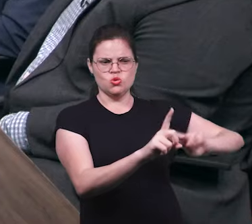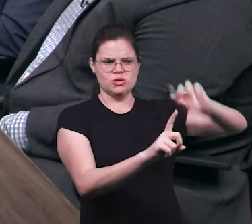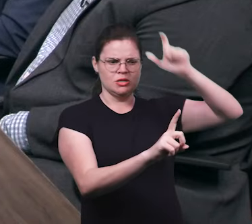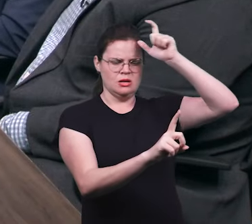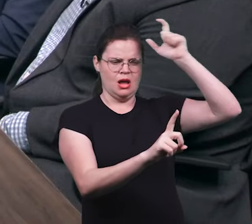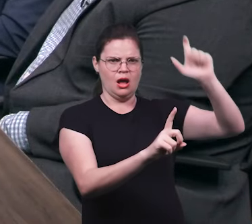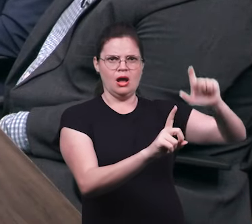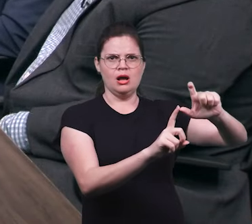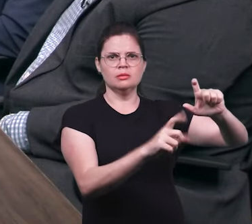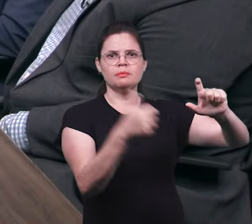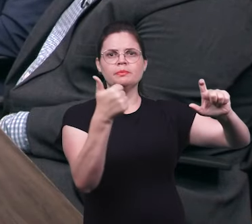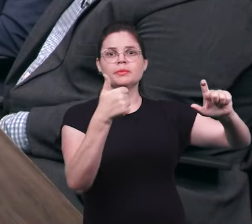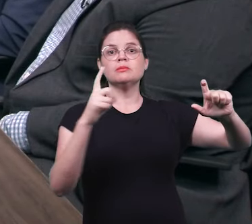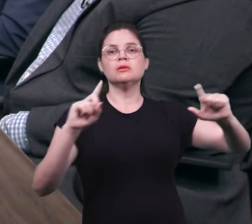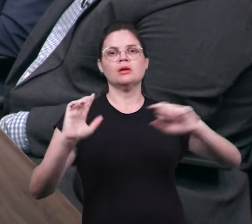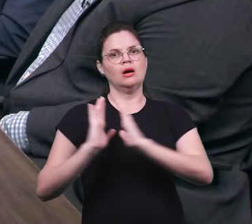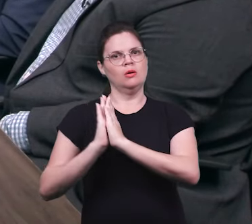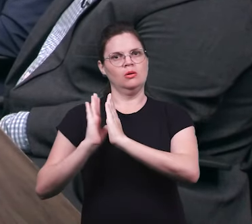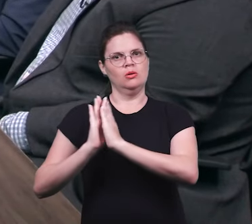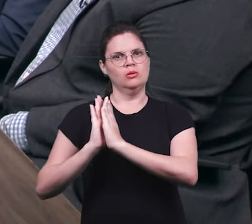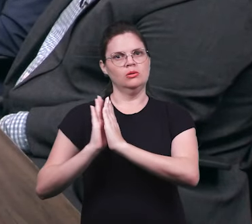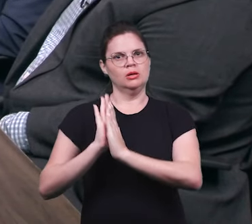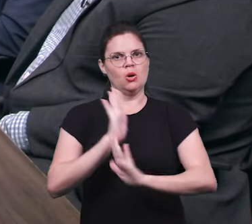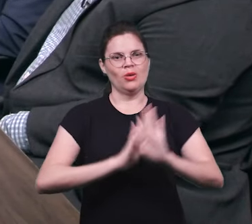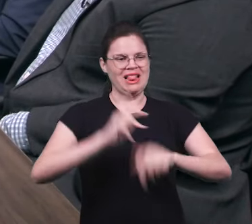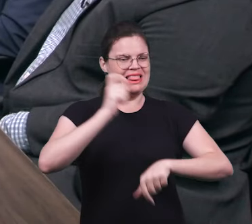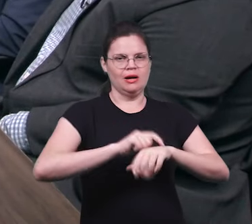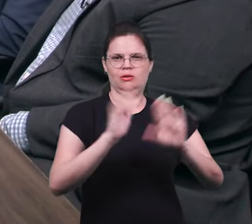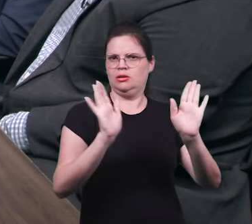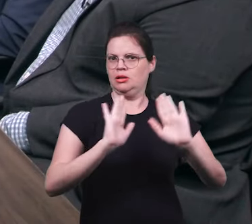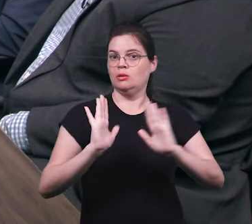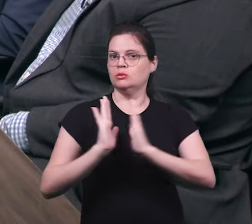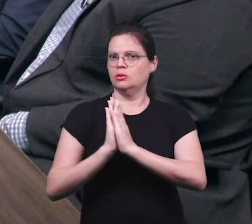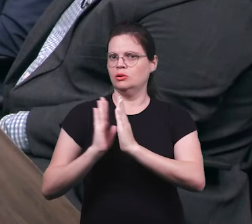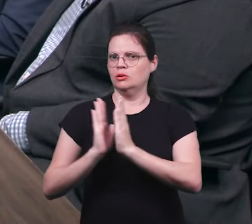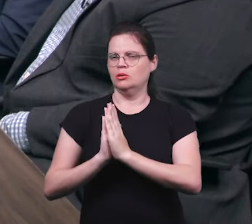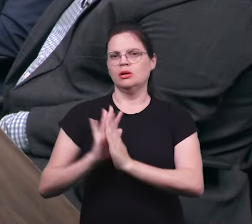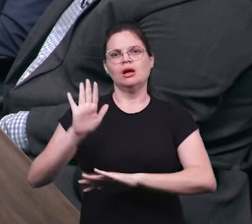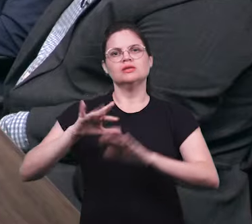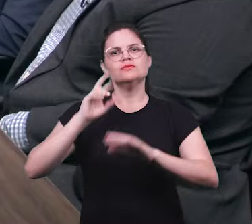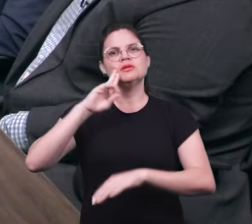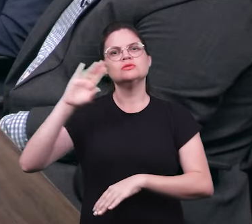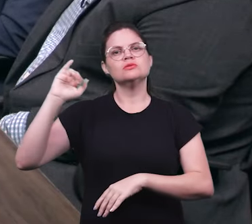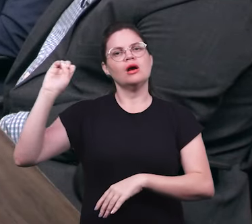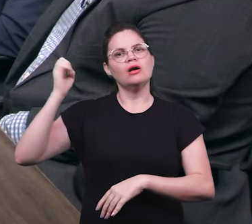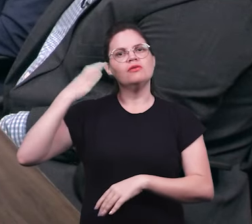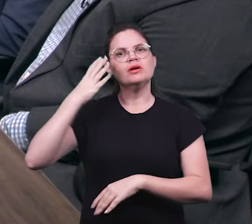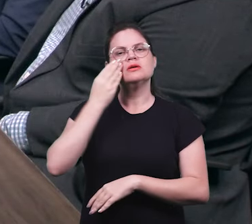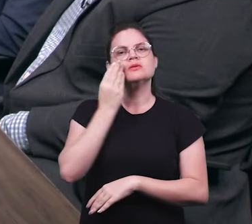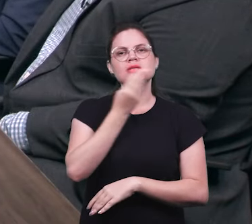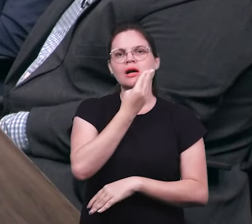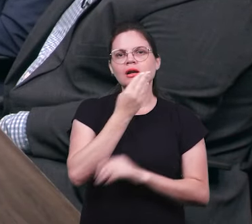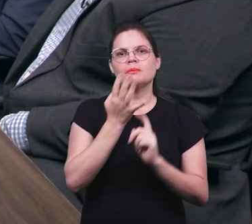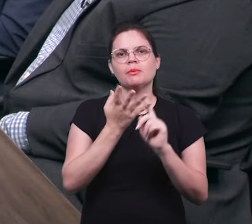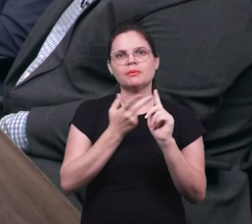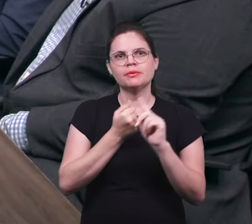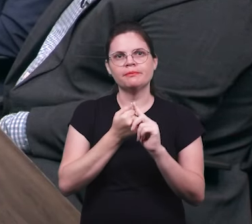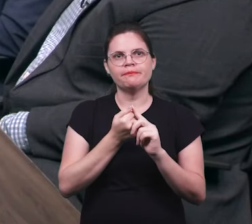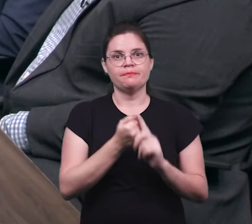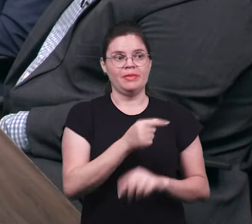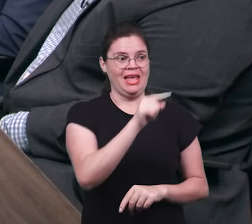primeiro você ora primeiro, algumas vezes você orienta uma consagração. Então, você pode ver que várias vezes